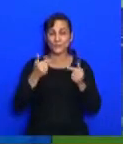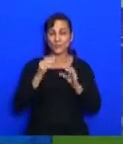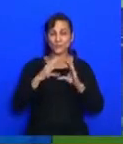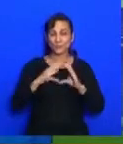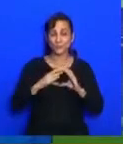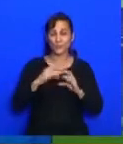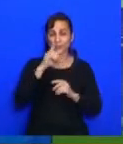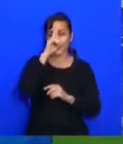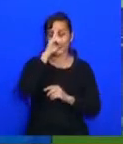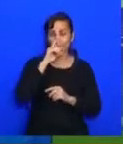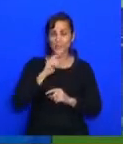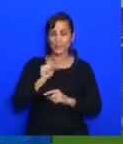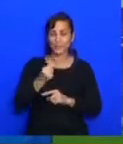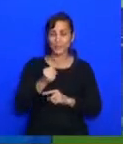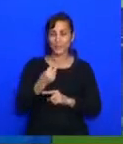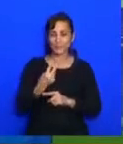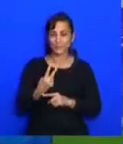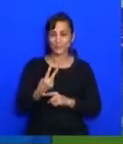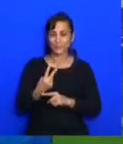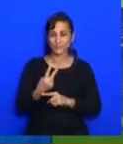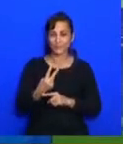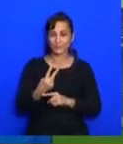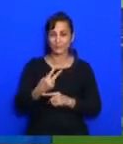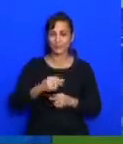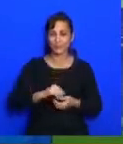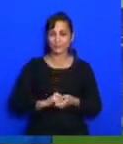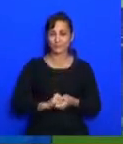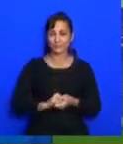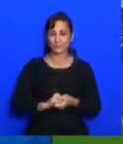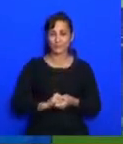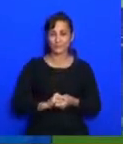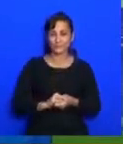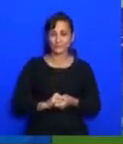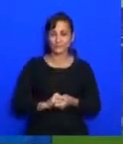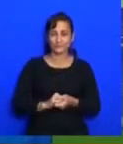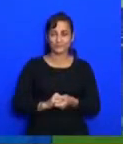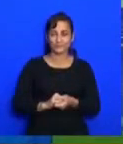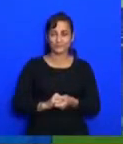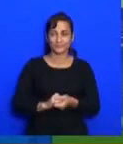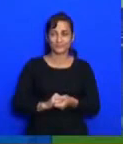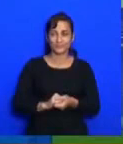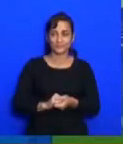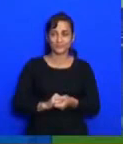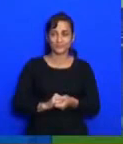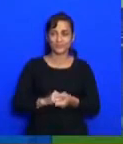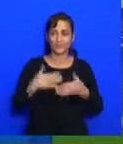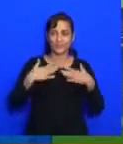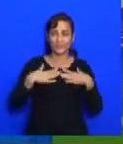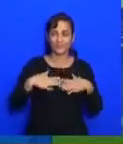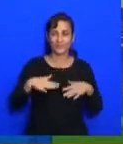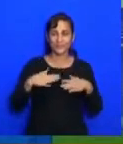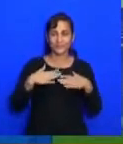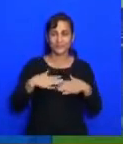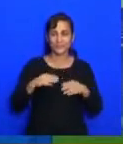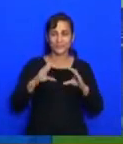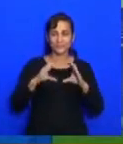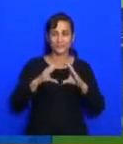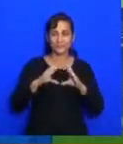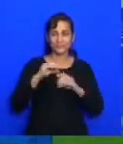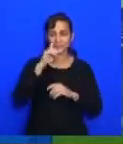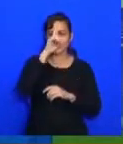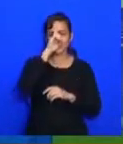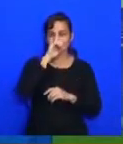Bola amarela, número 82. Amarela, 82. Calma.